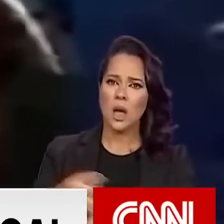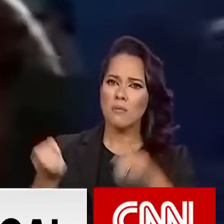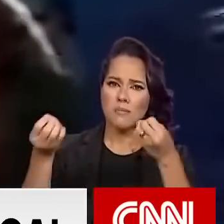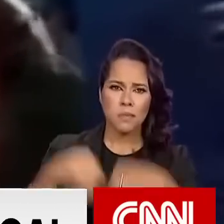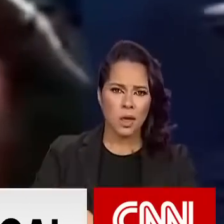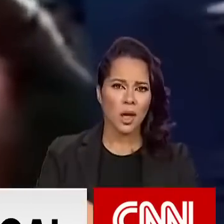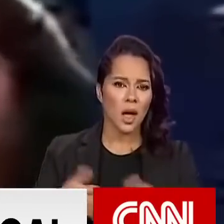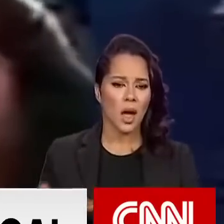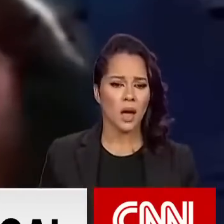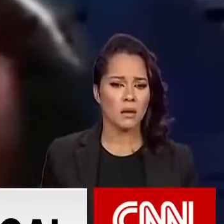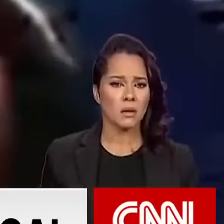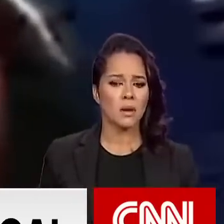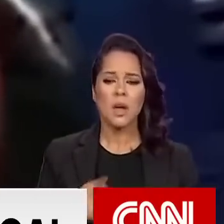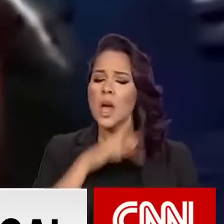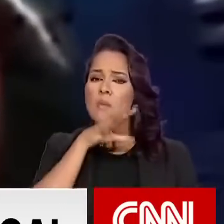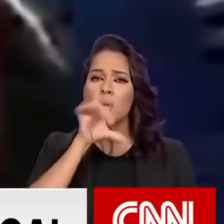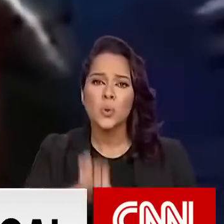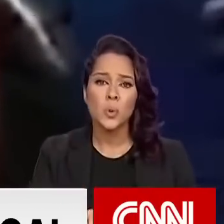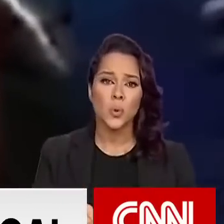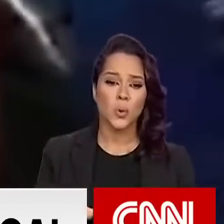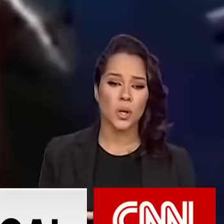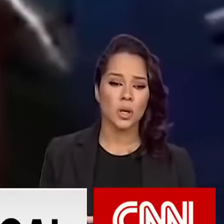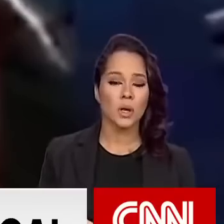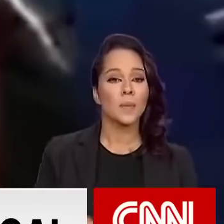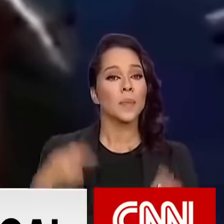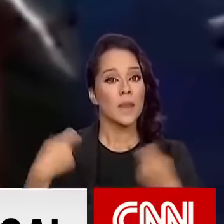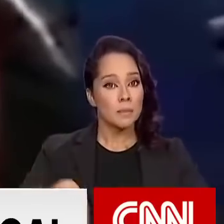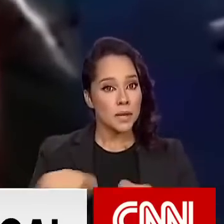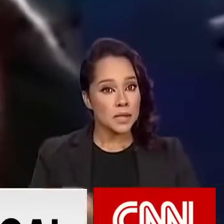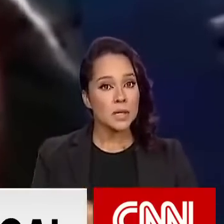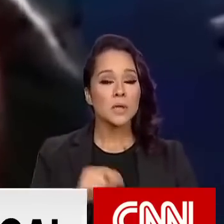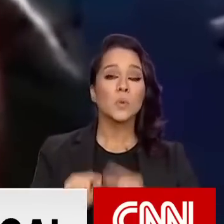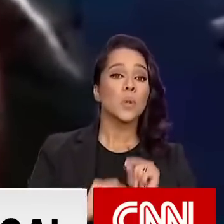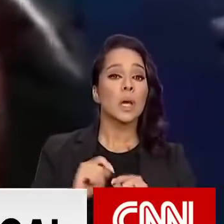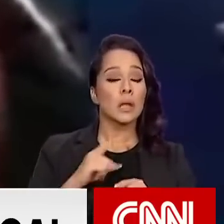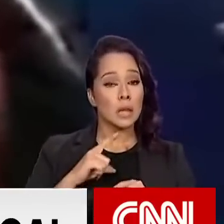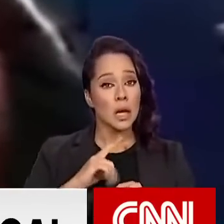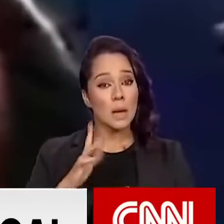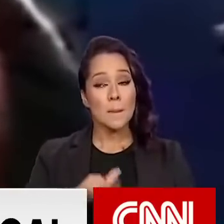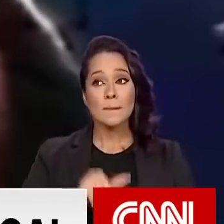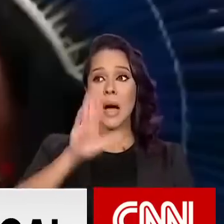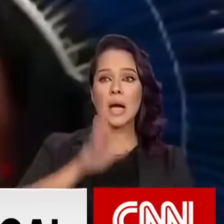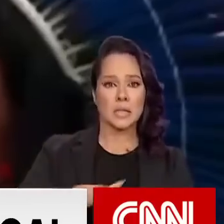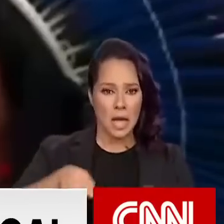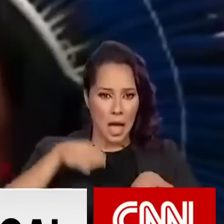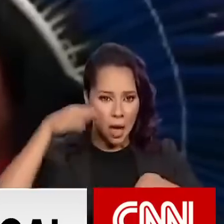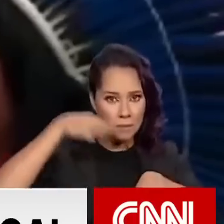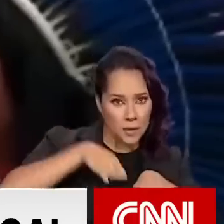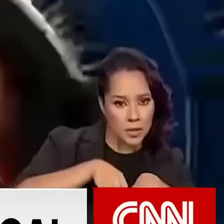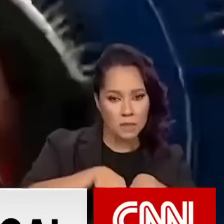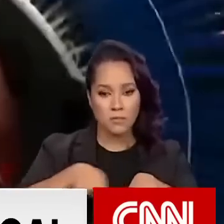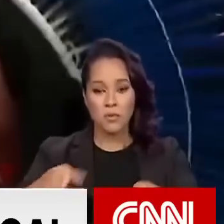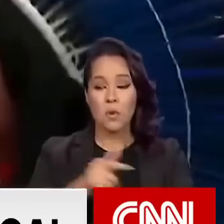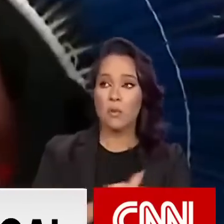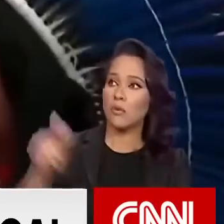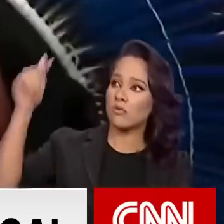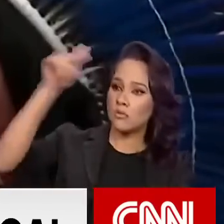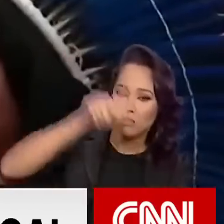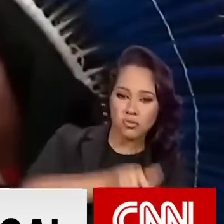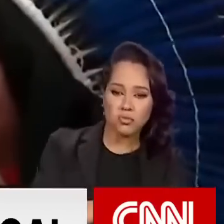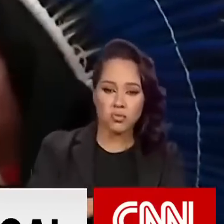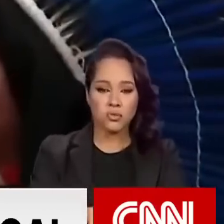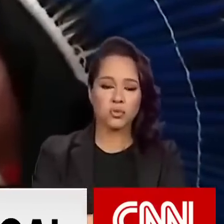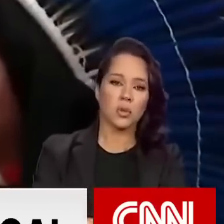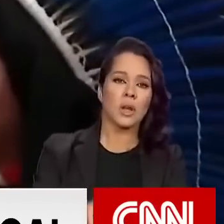precário. É muito precário. É preciso que a gente dê um jeito de aumentar a pista para pousar um avião um pouco maior